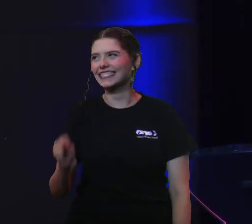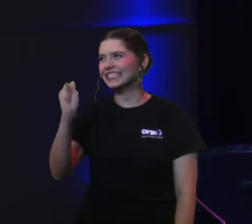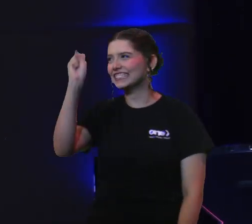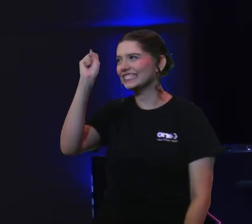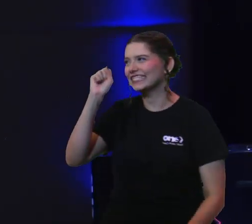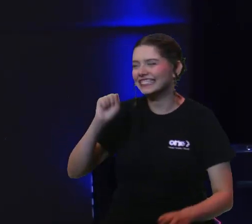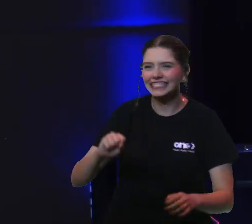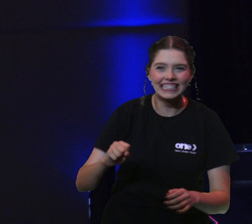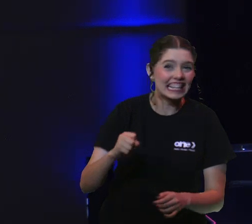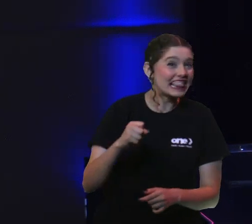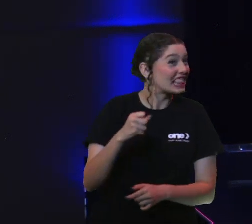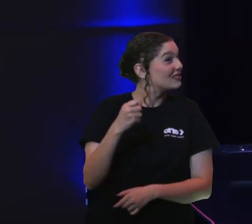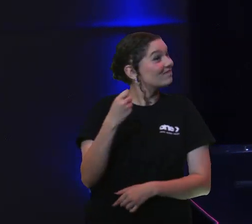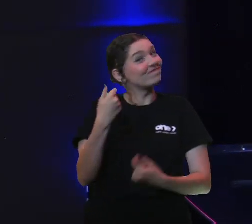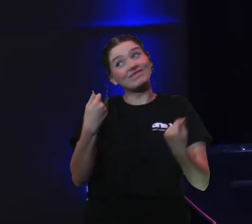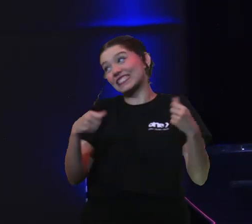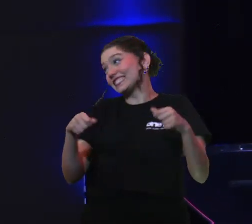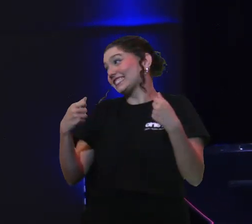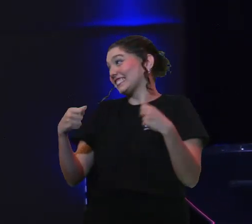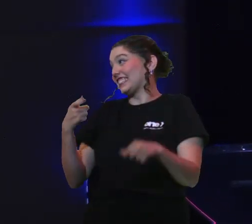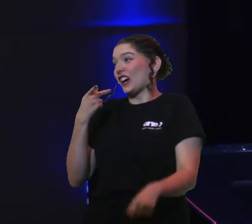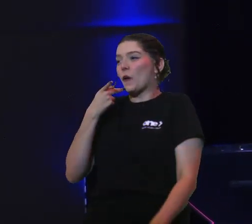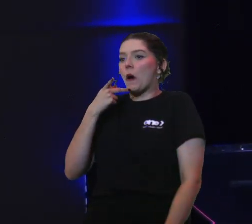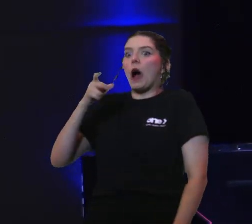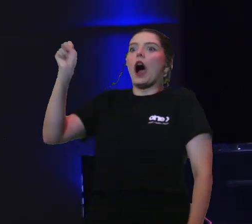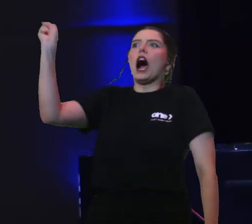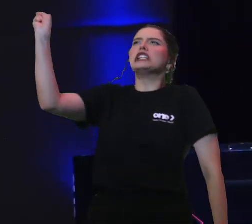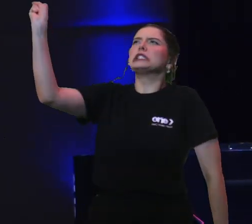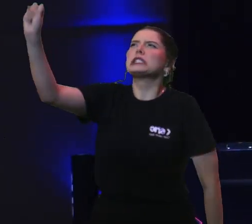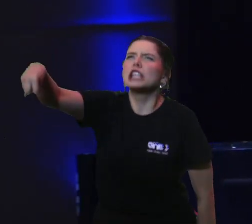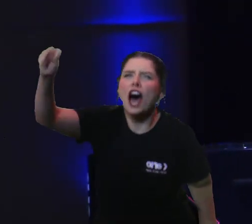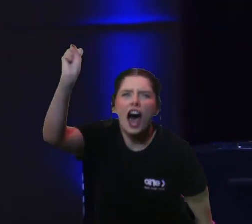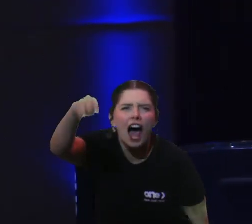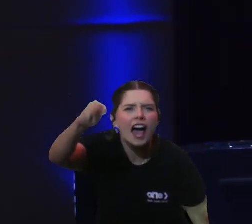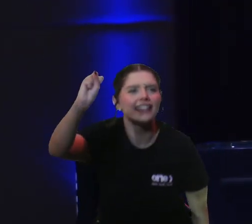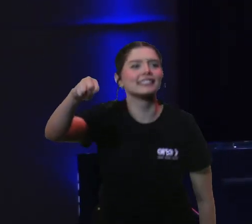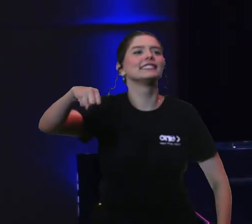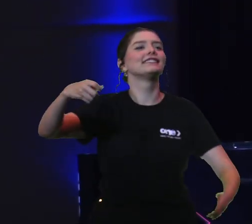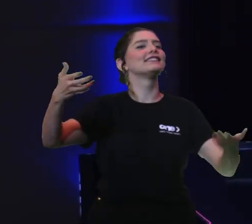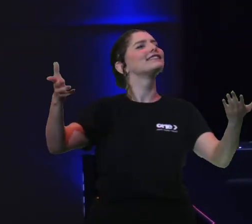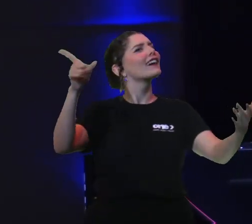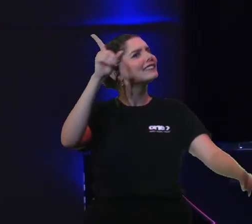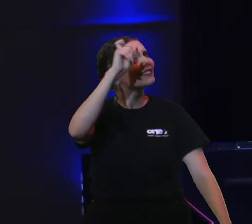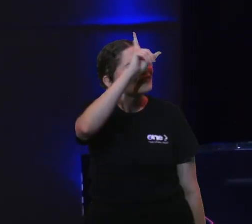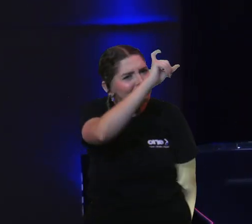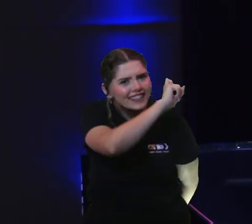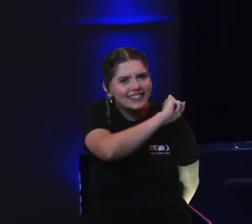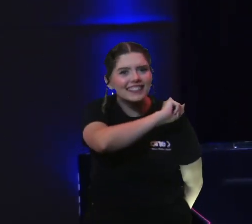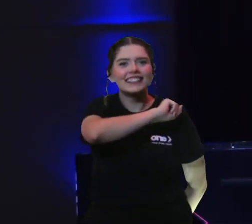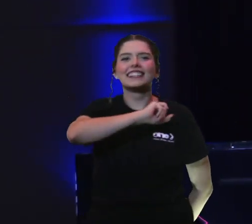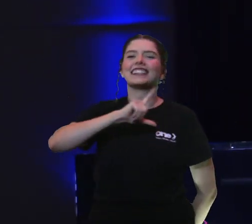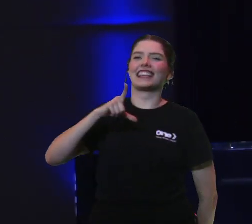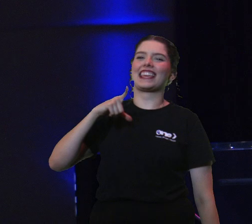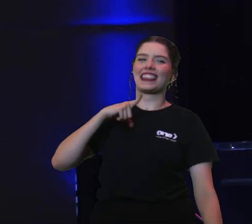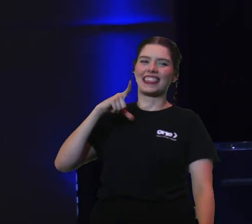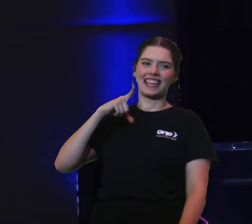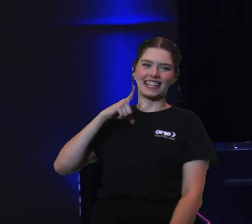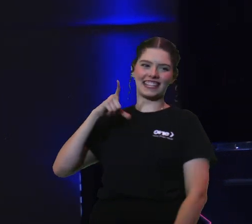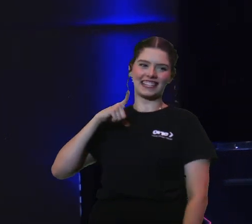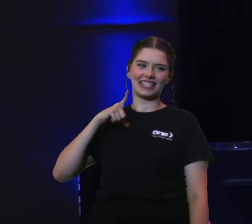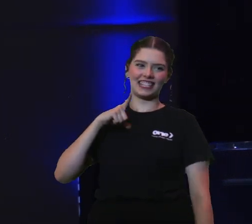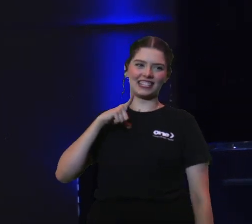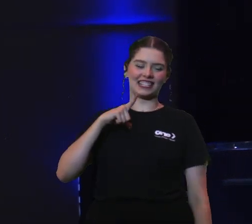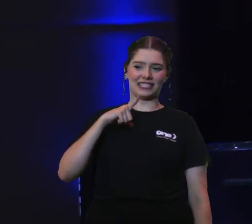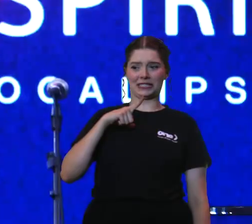Não precisava ser tão enfática, mulherada. O negócio está complicado. Tem uns irmãos aí, meu irmão, fica